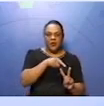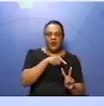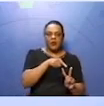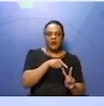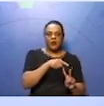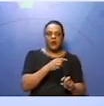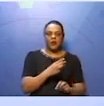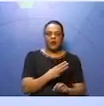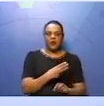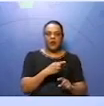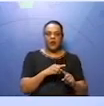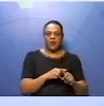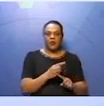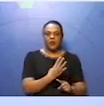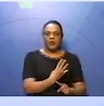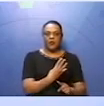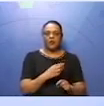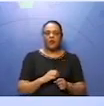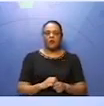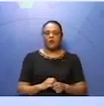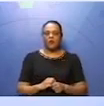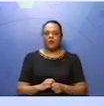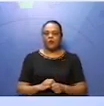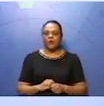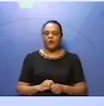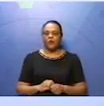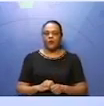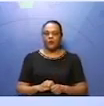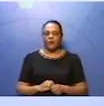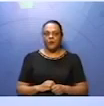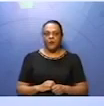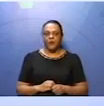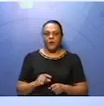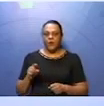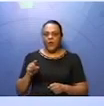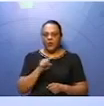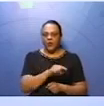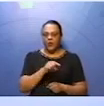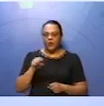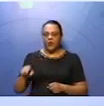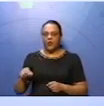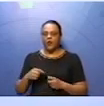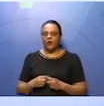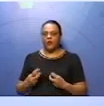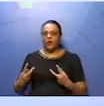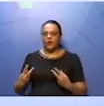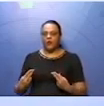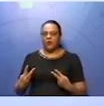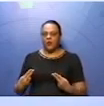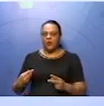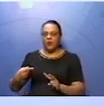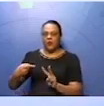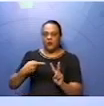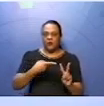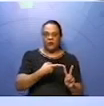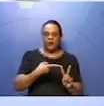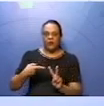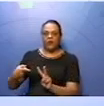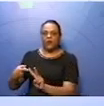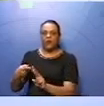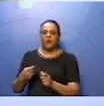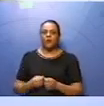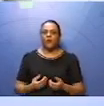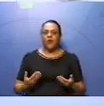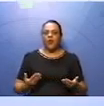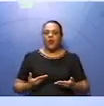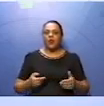o 3 vezes o 4. Nos dois símbolos da raiz. Agora é só fazer